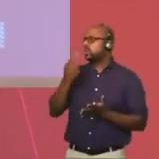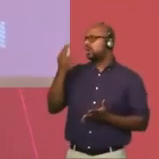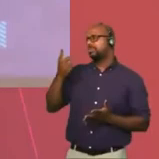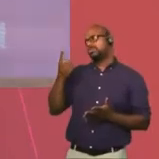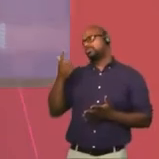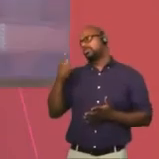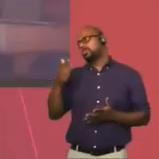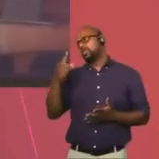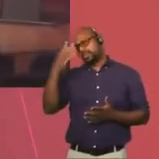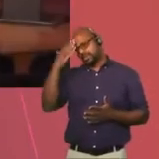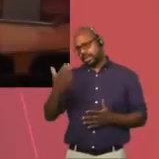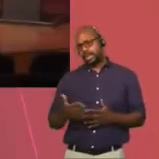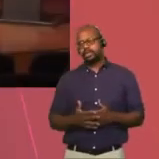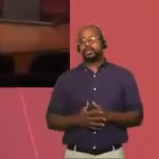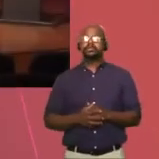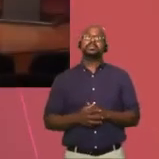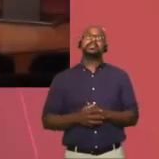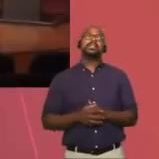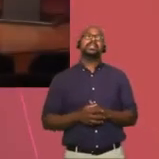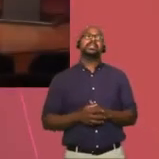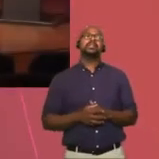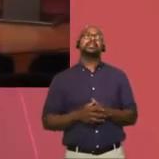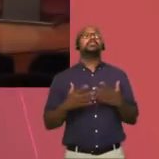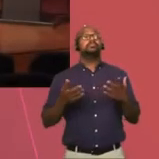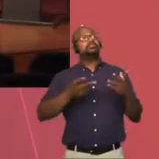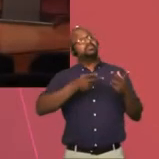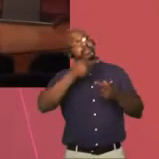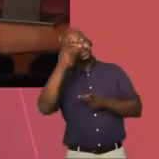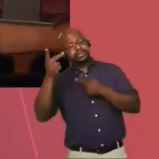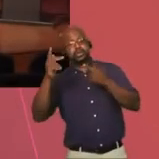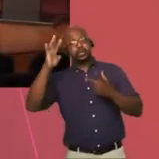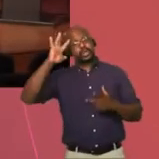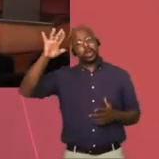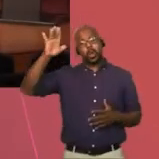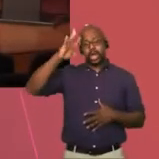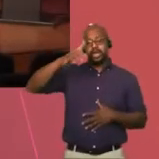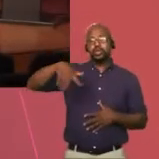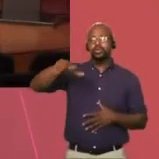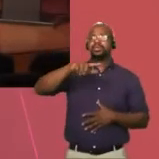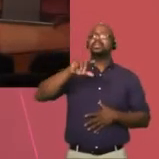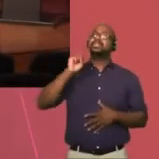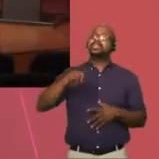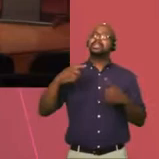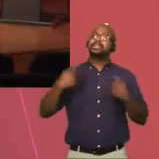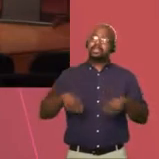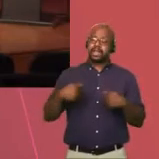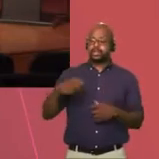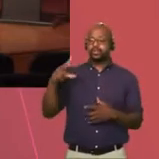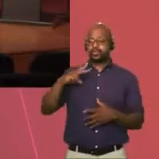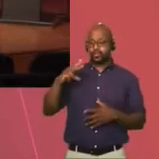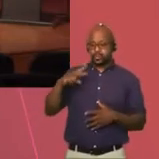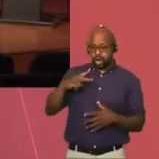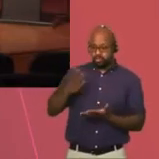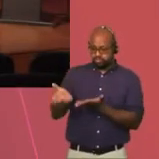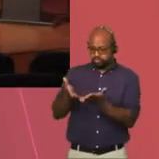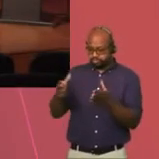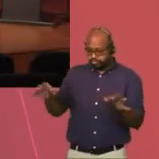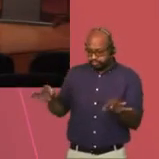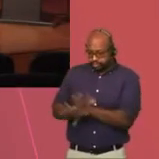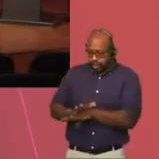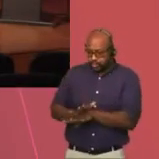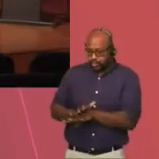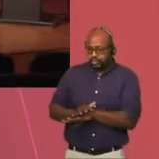obrigado pela pergunta dizem os teóricos que se as necessidades de doar estiverem atendidas